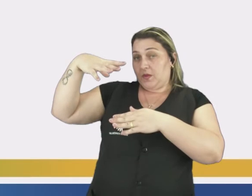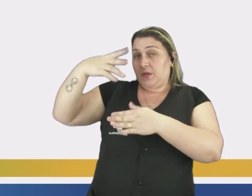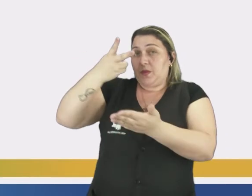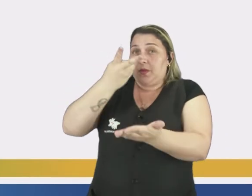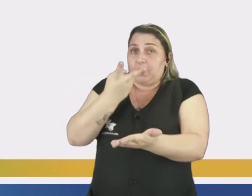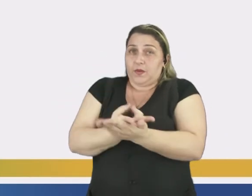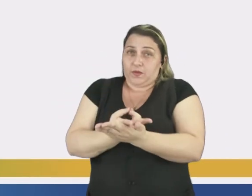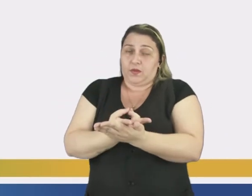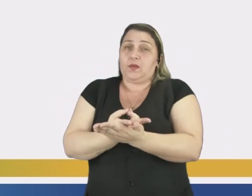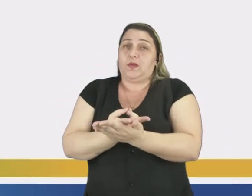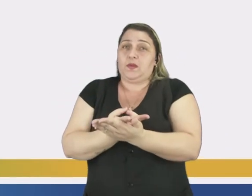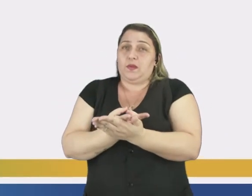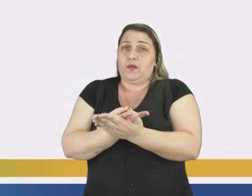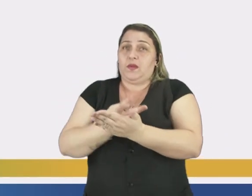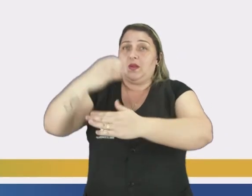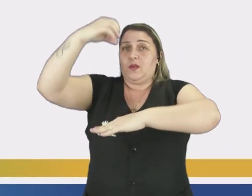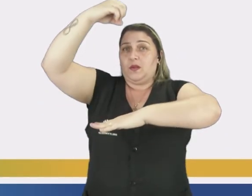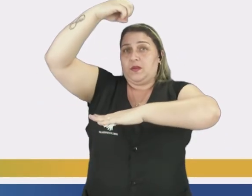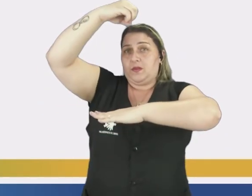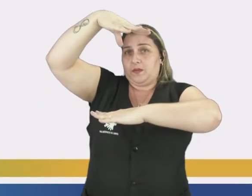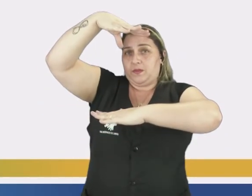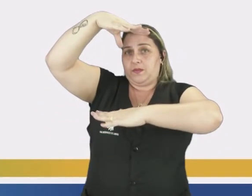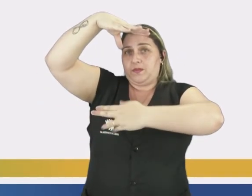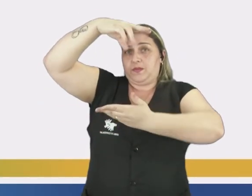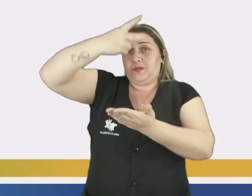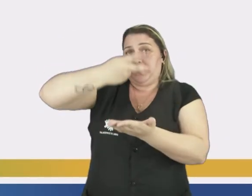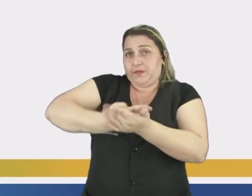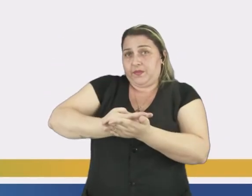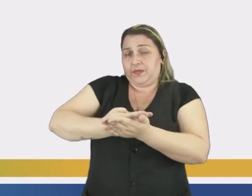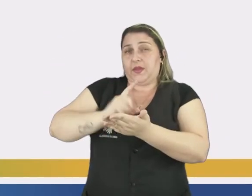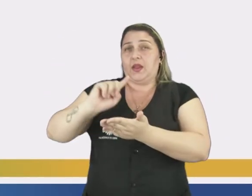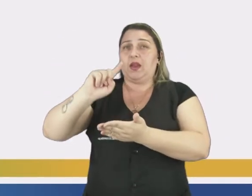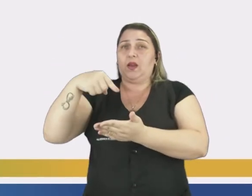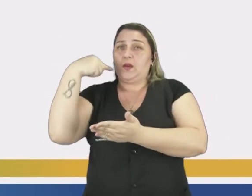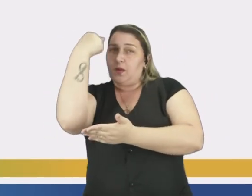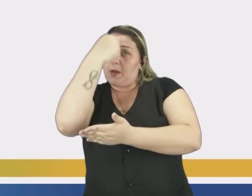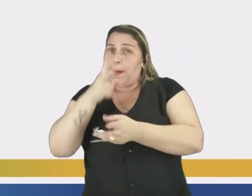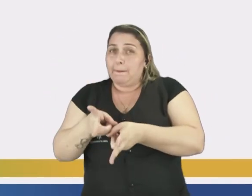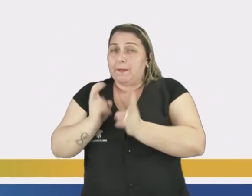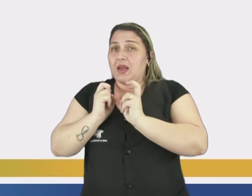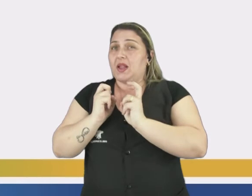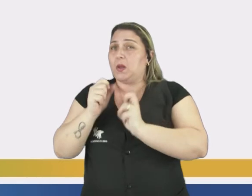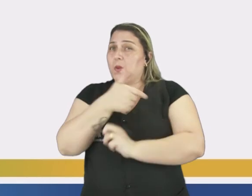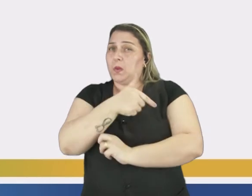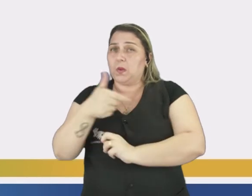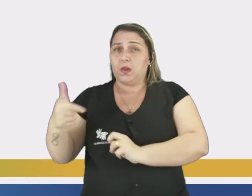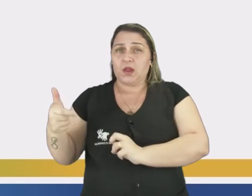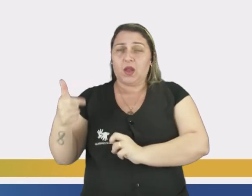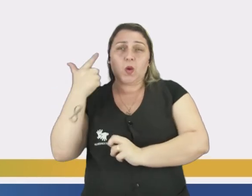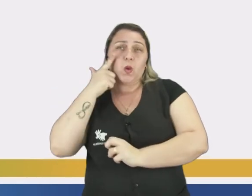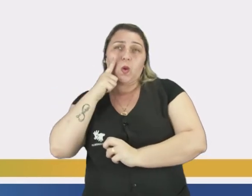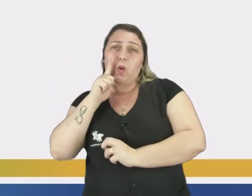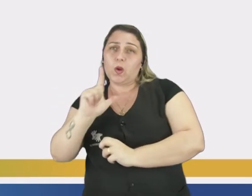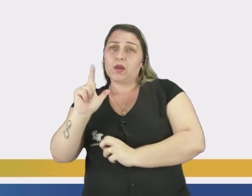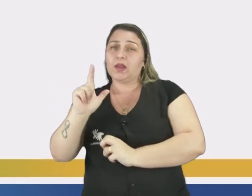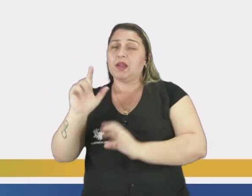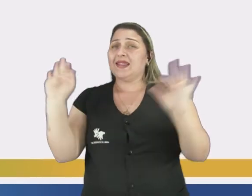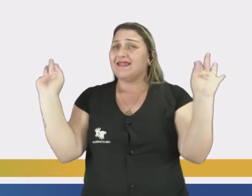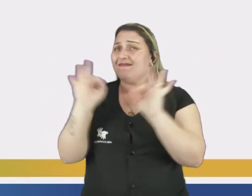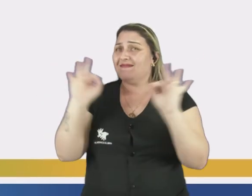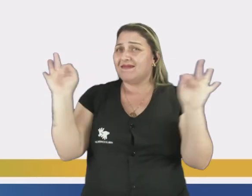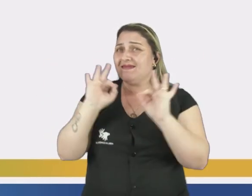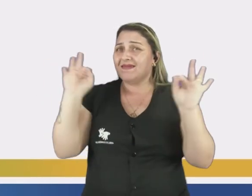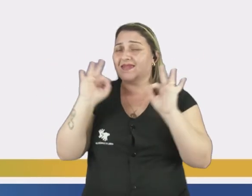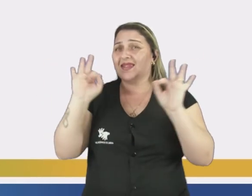deitou-se exatamente abaixo de uma lâmpada incandescente. Após várias horas, ela percebeu que não teria conseguido resultado algum.